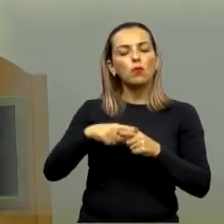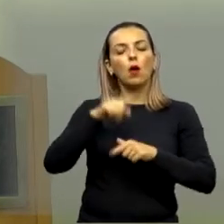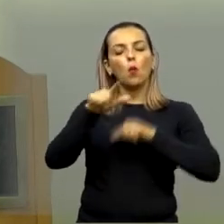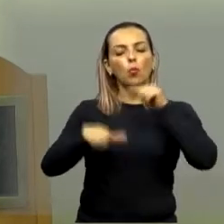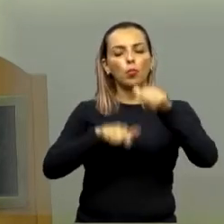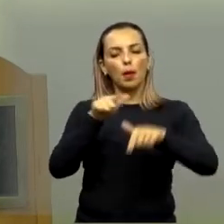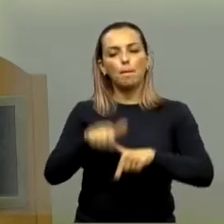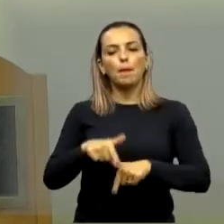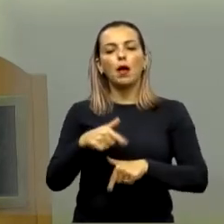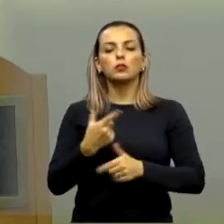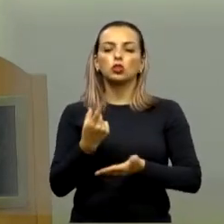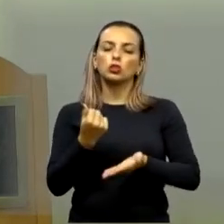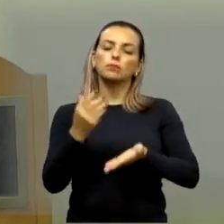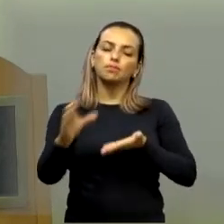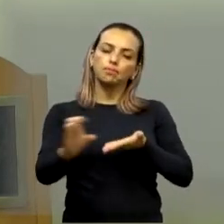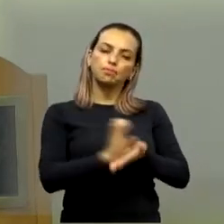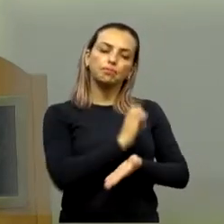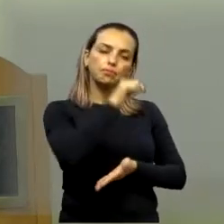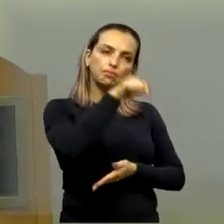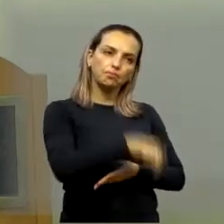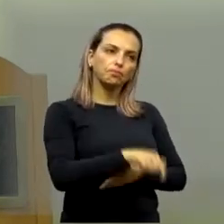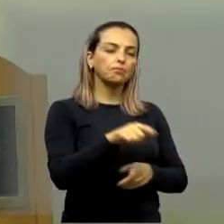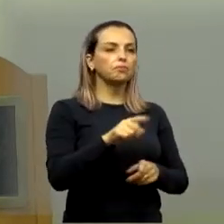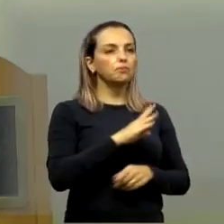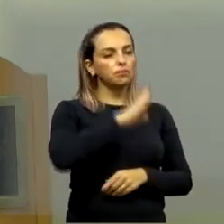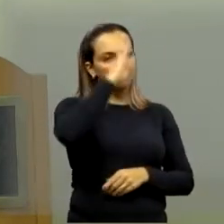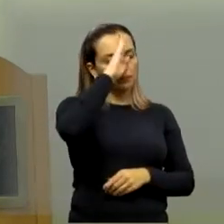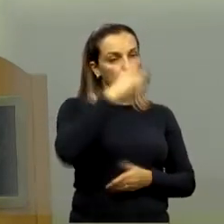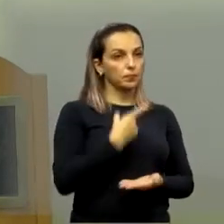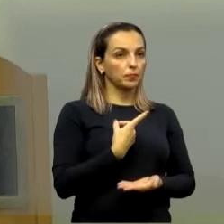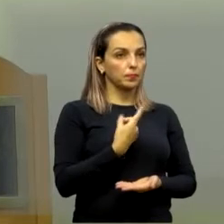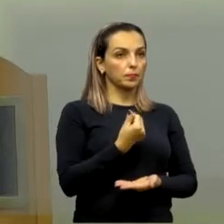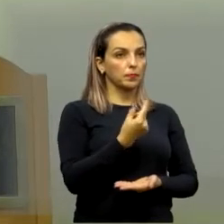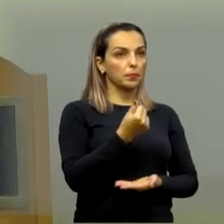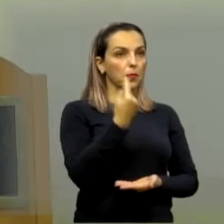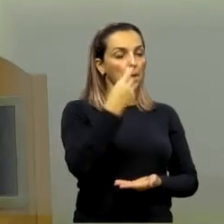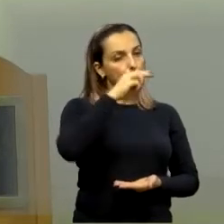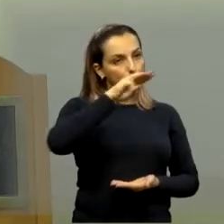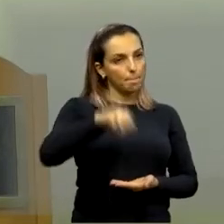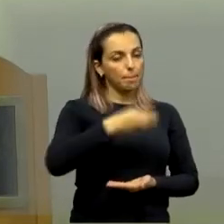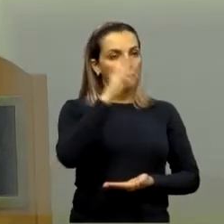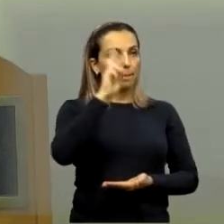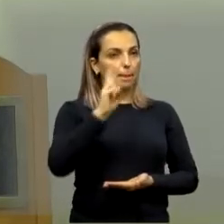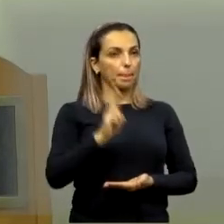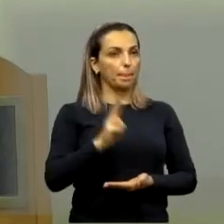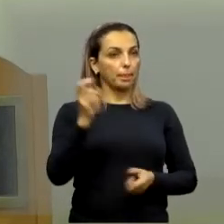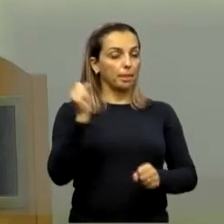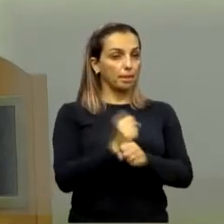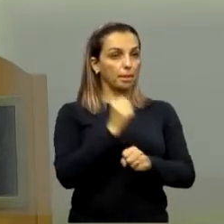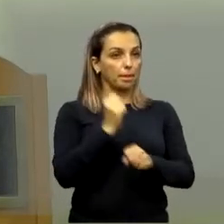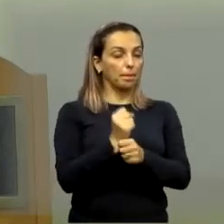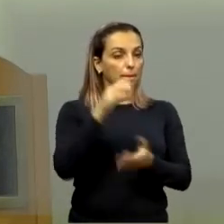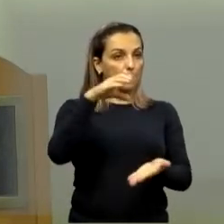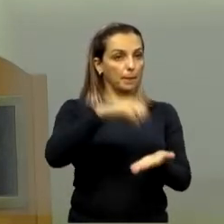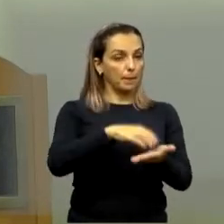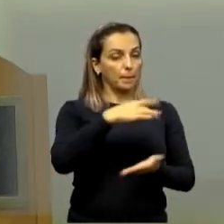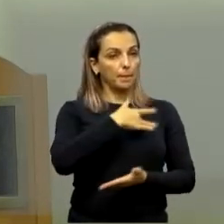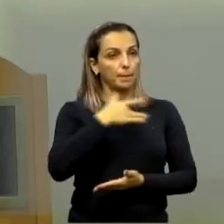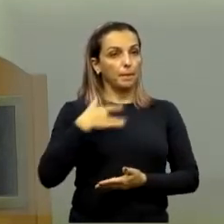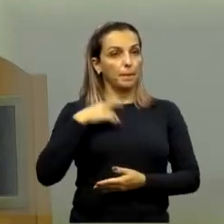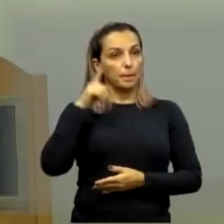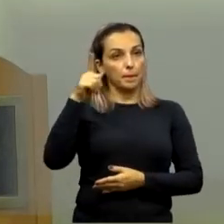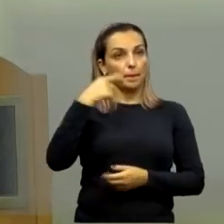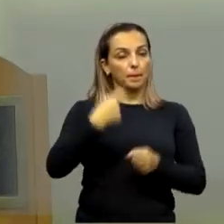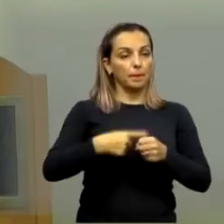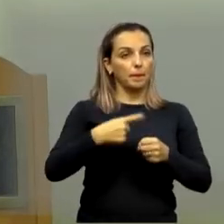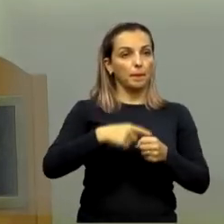faz por nós aqui e principalmente agora pela sem emenda de 1 milhão de real para fazer o posto de saúde do Santa Lúcia só quero